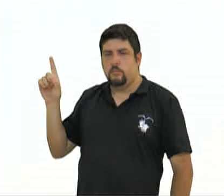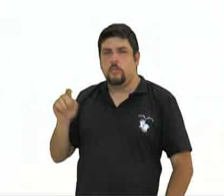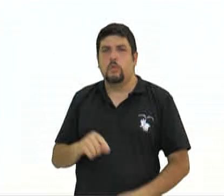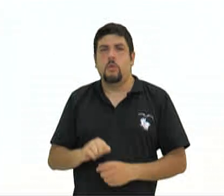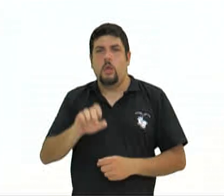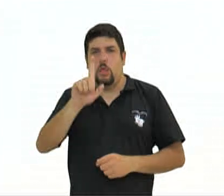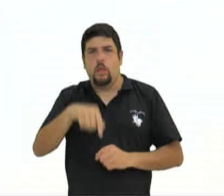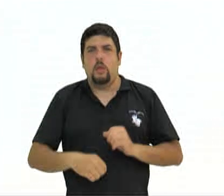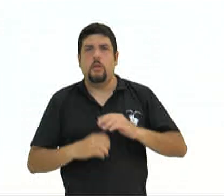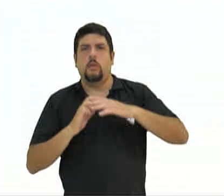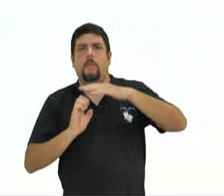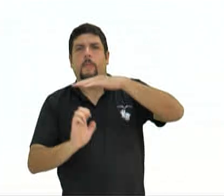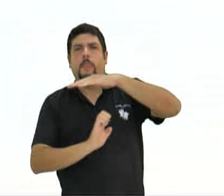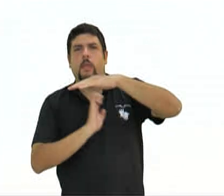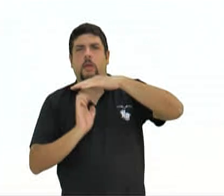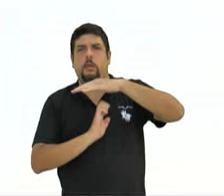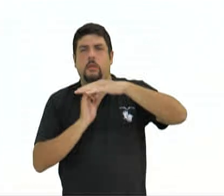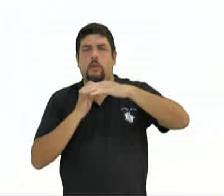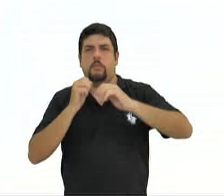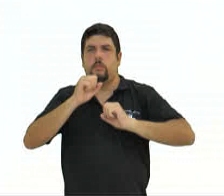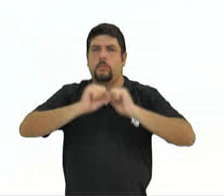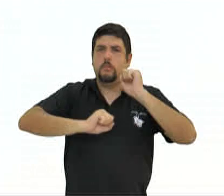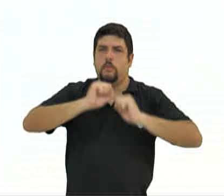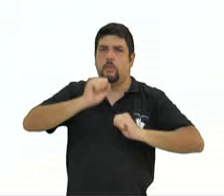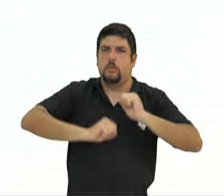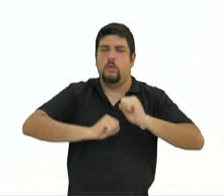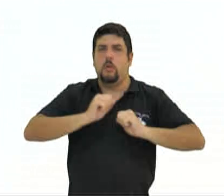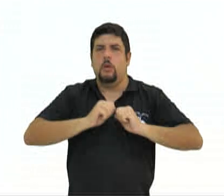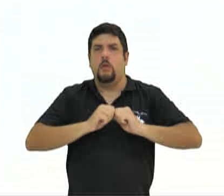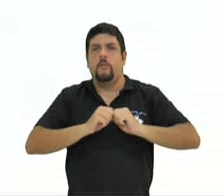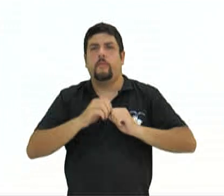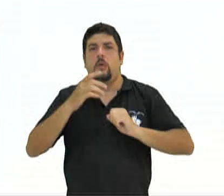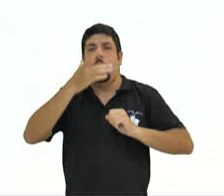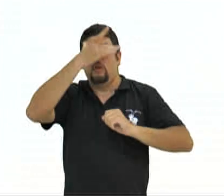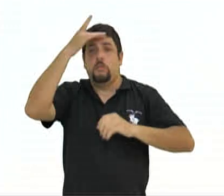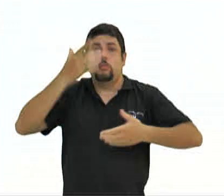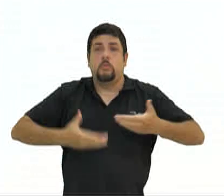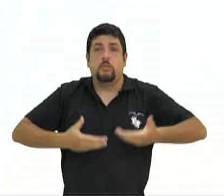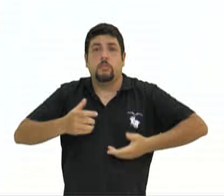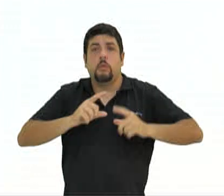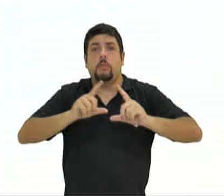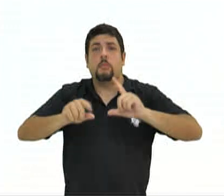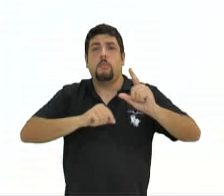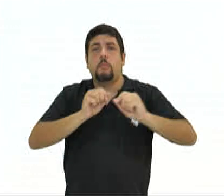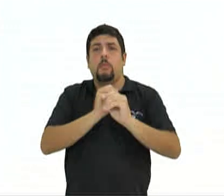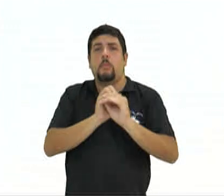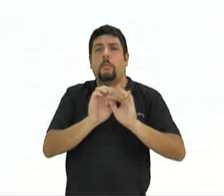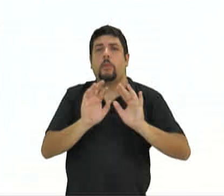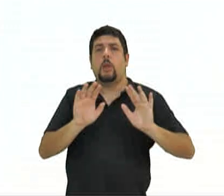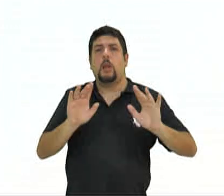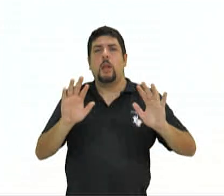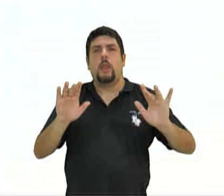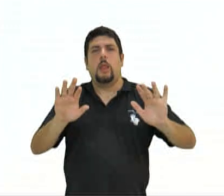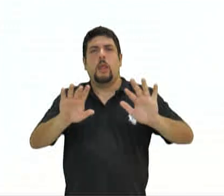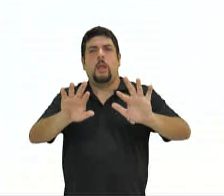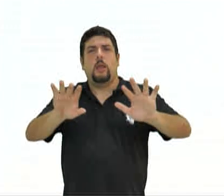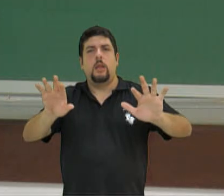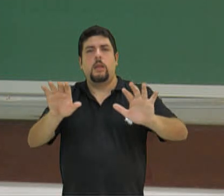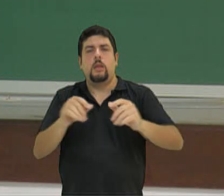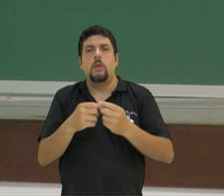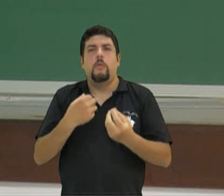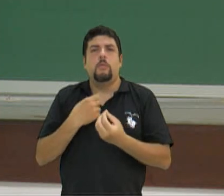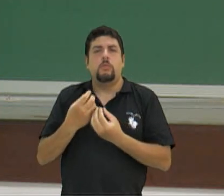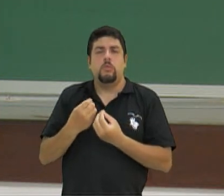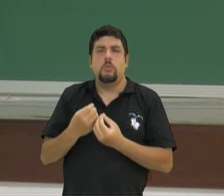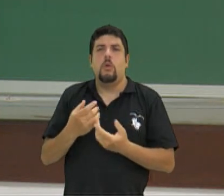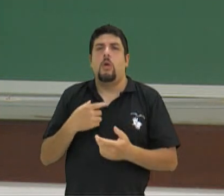funcionários do interior da empresa Lumière, na cidade de Lyon, na França. Foi ainda com os irmãos Lumière que começaram as primeiras direções cênicas para o